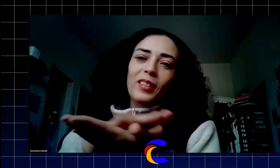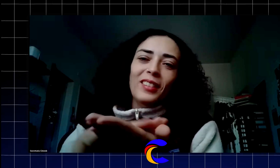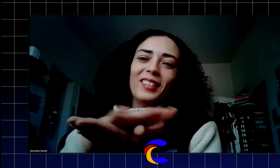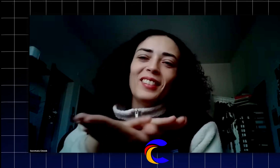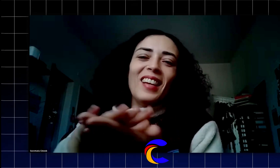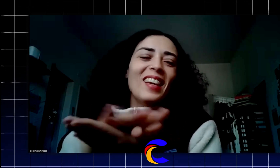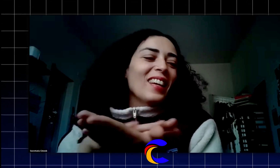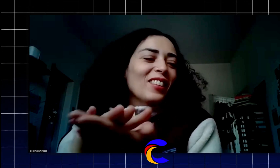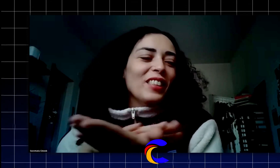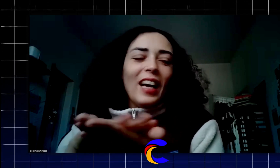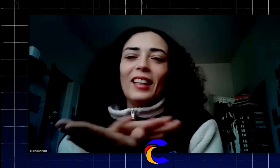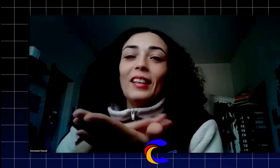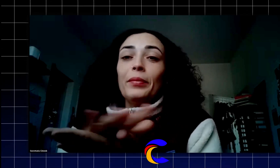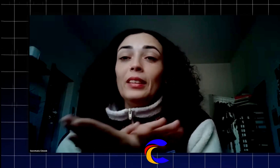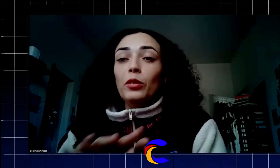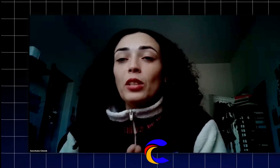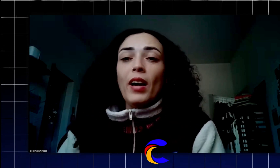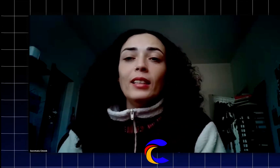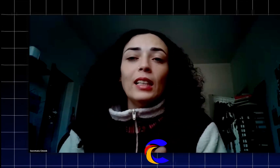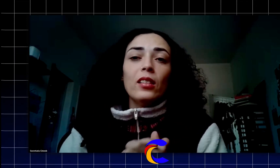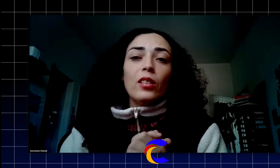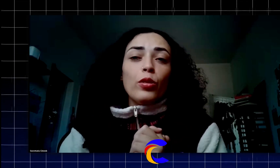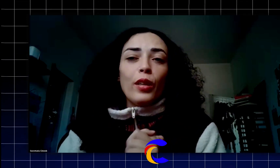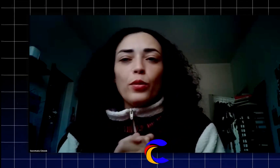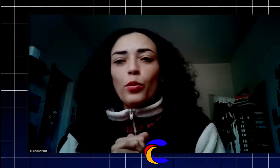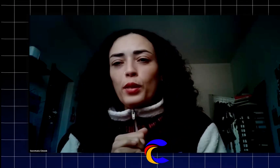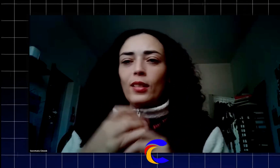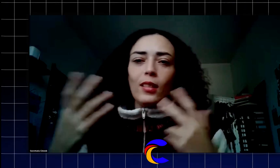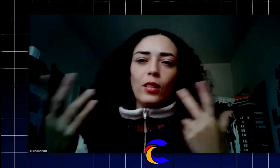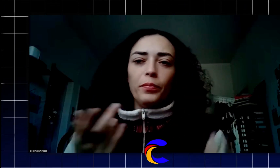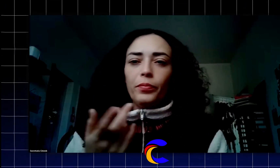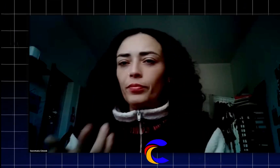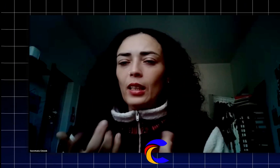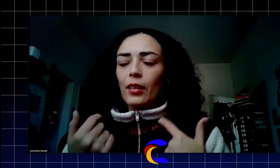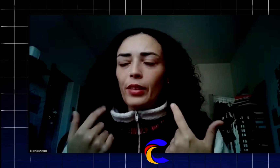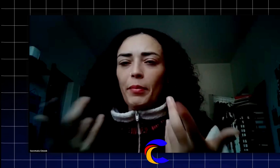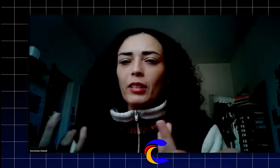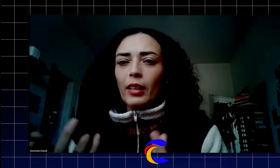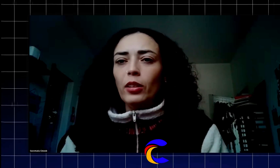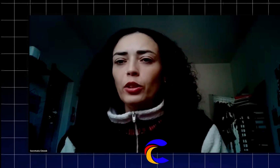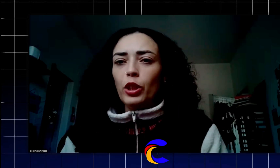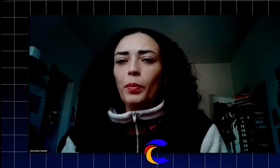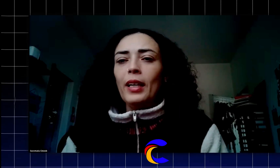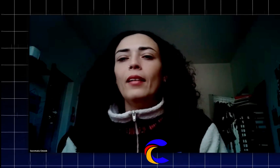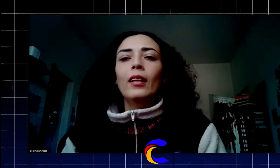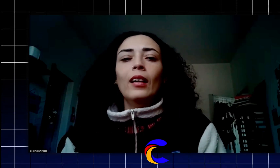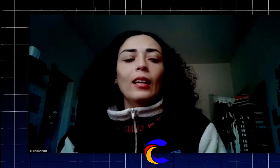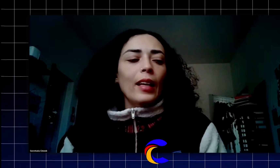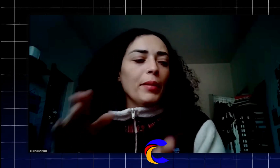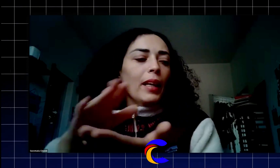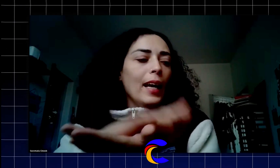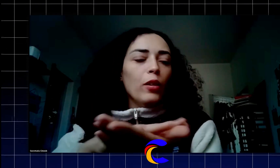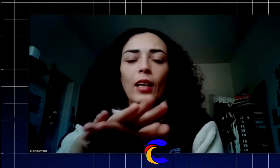brigadeiro. De nada. Então são essas associações, assim, ó, que fica mais fácil da gente